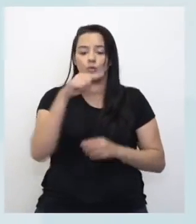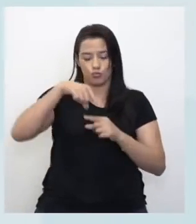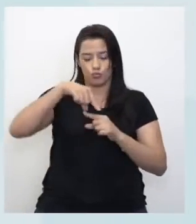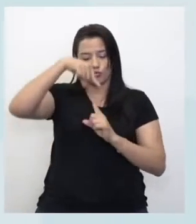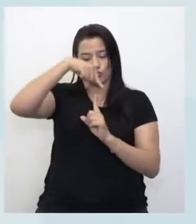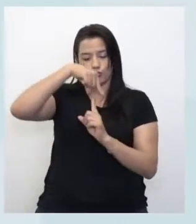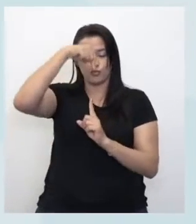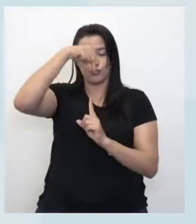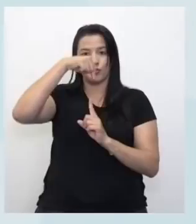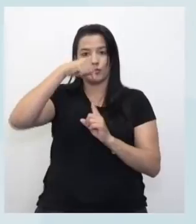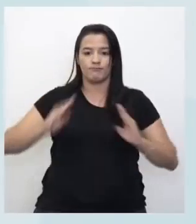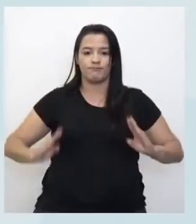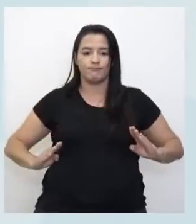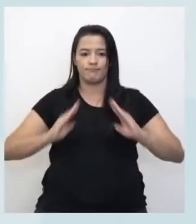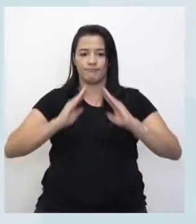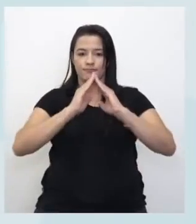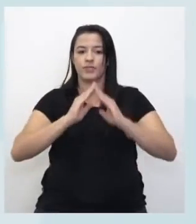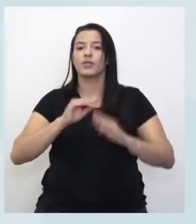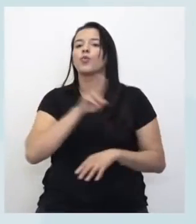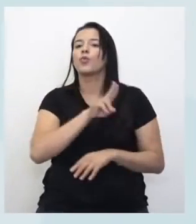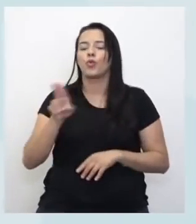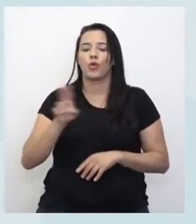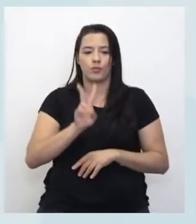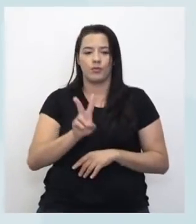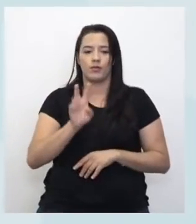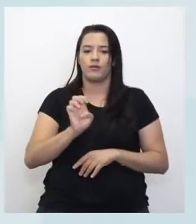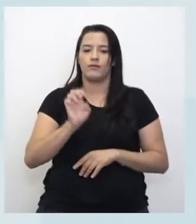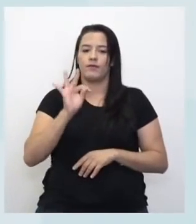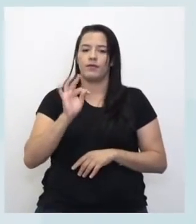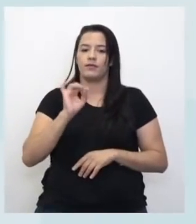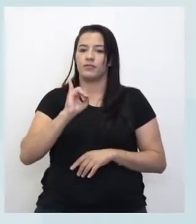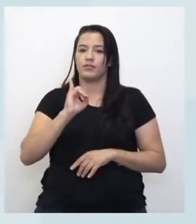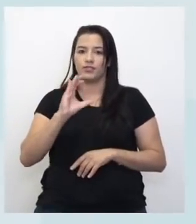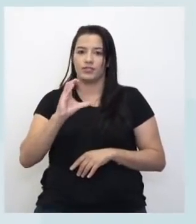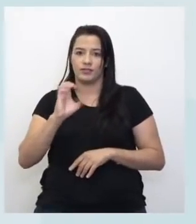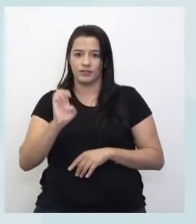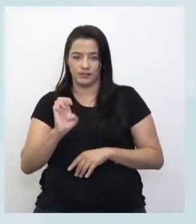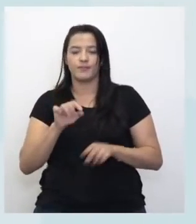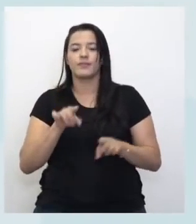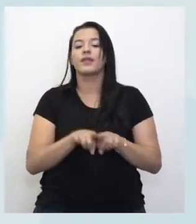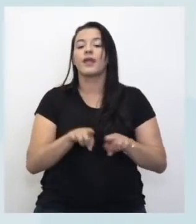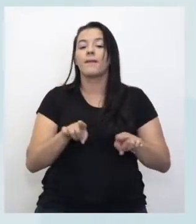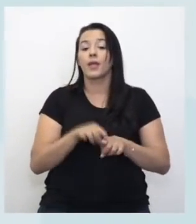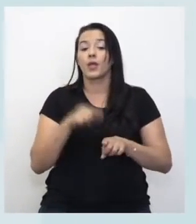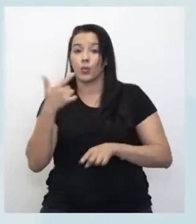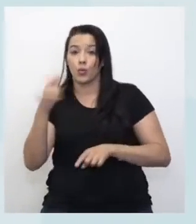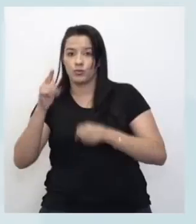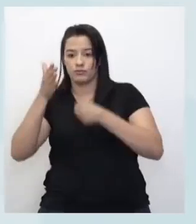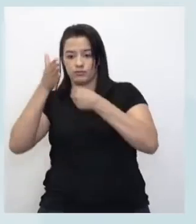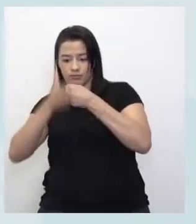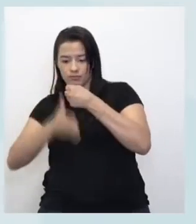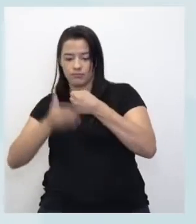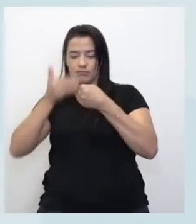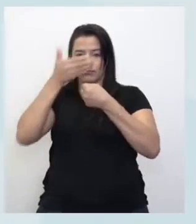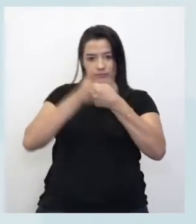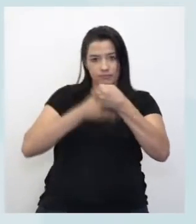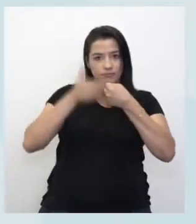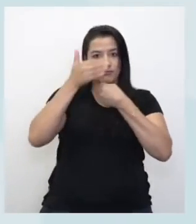chamado de vértice. As faces laterais, no caso das pirâmides,